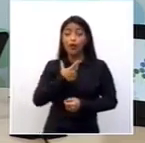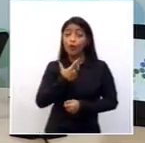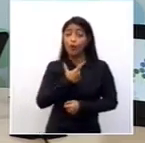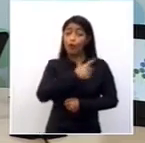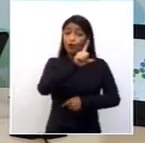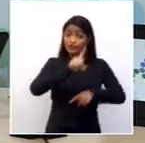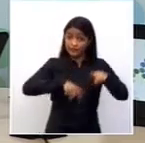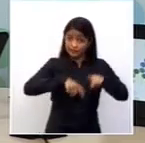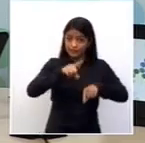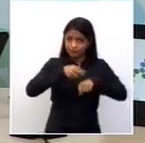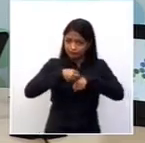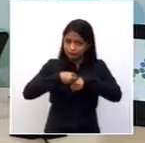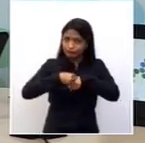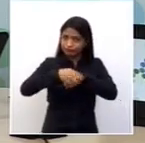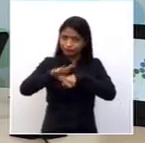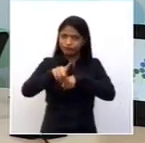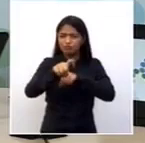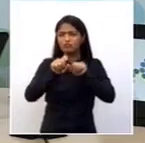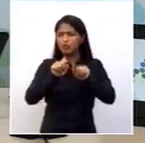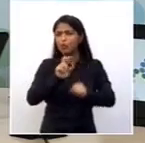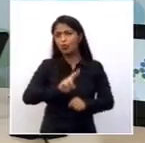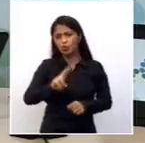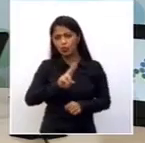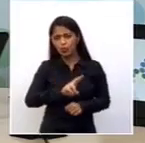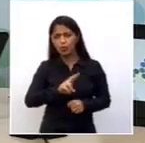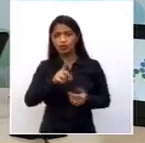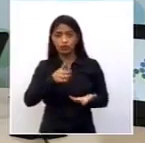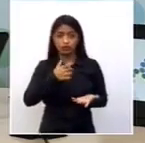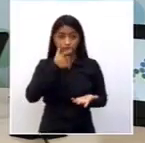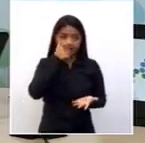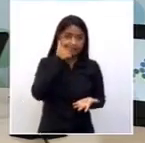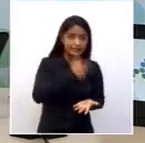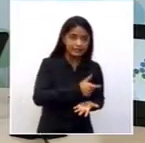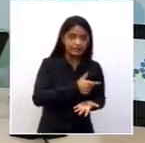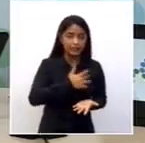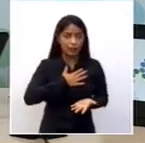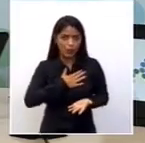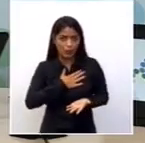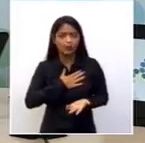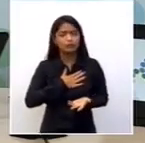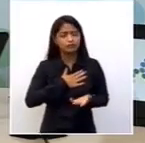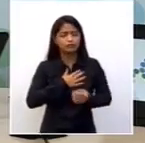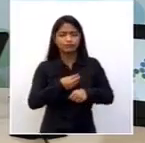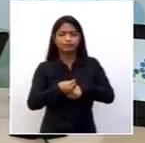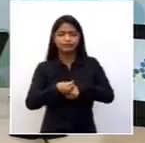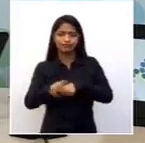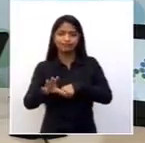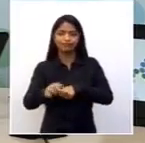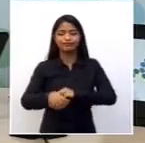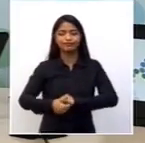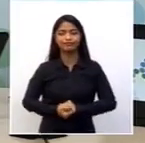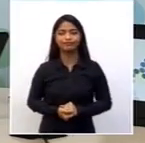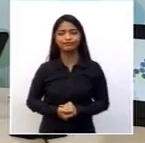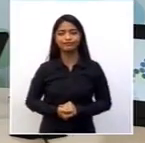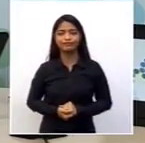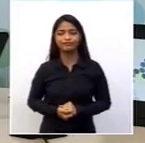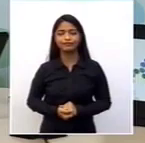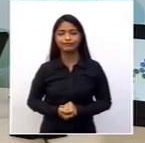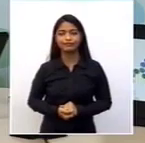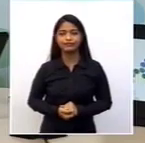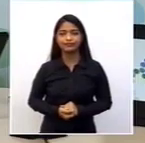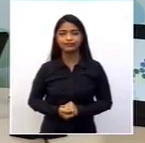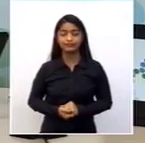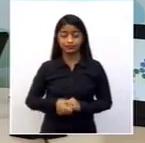utilizada pelo professor, caso ele ache interessante, adequado ou não. Nós gostaríamos agora,